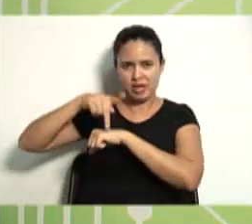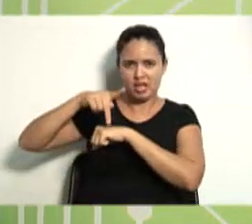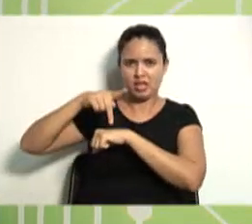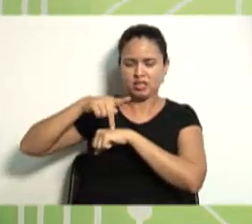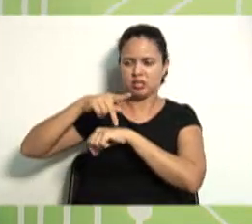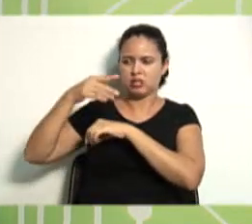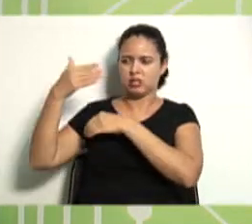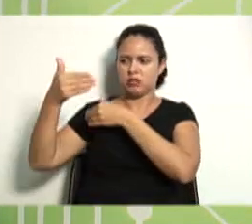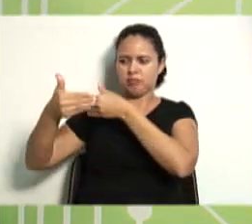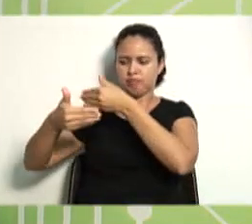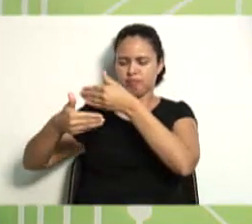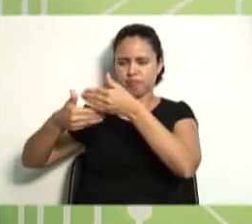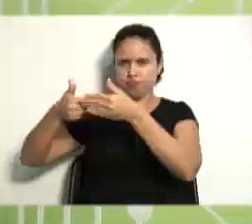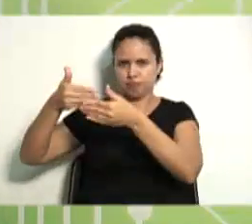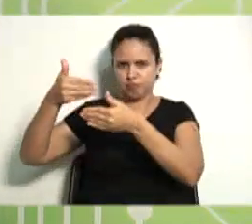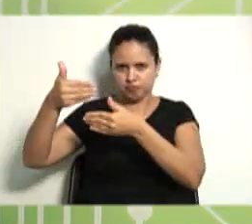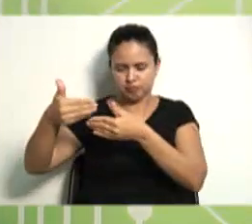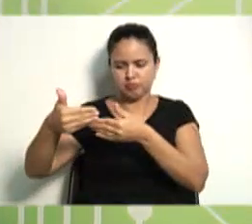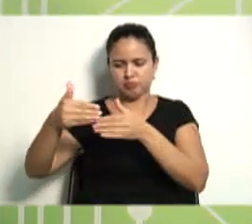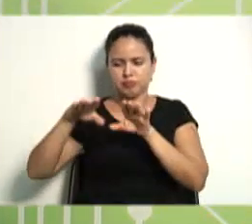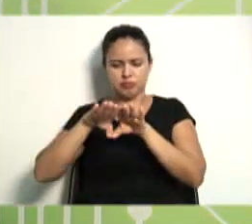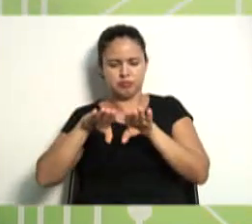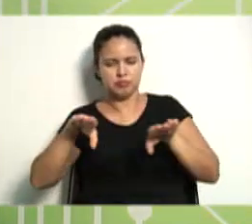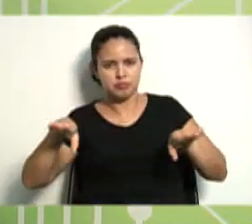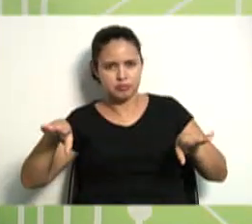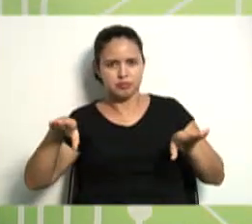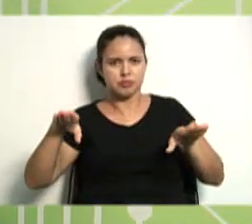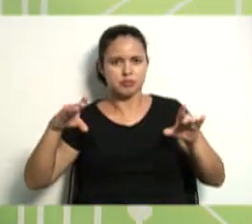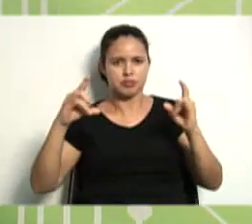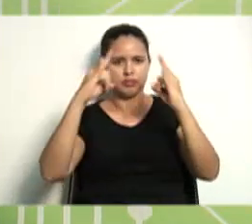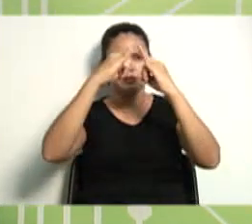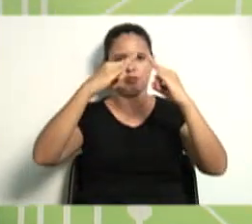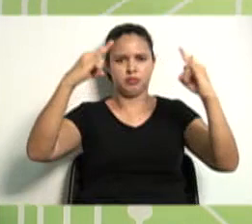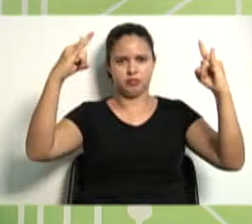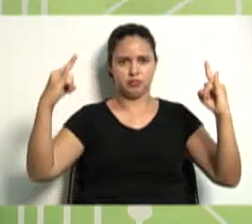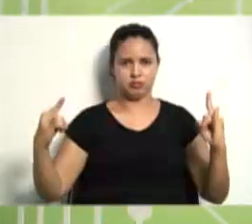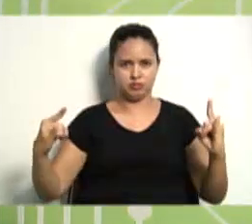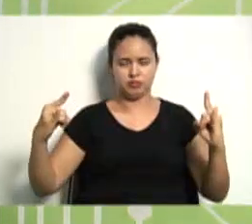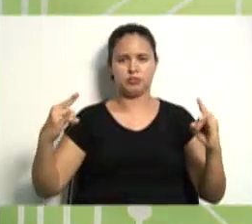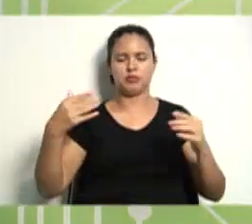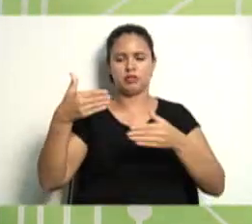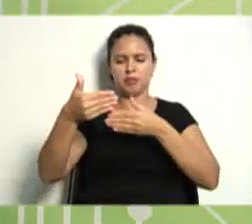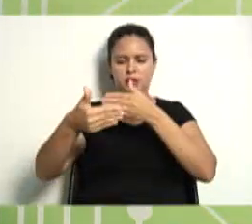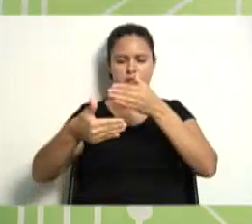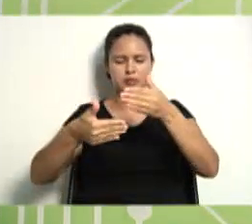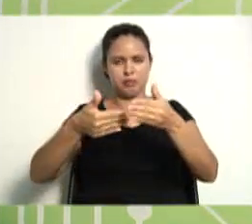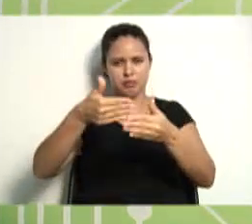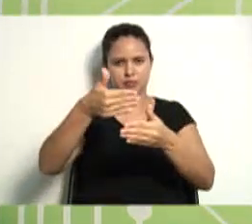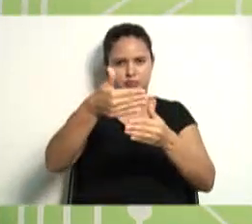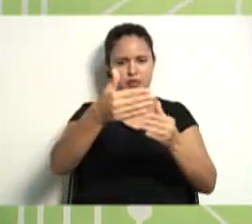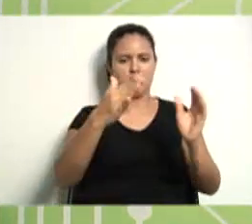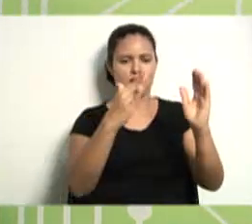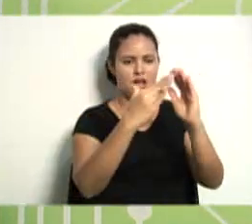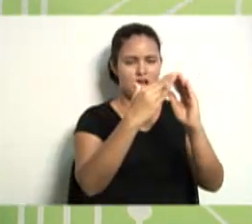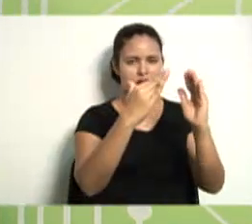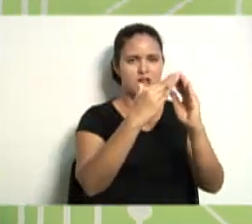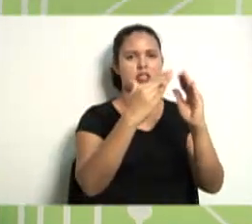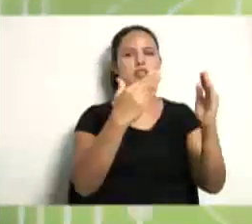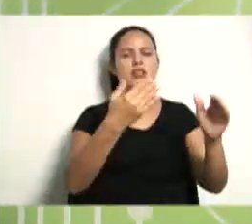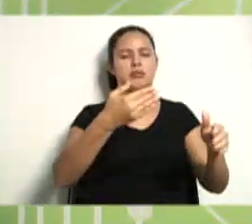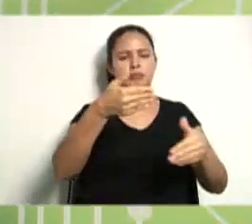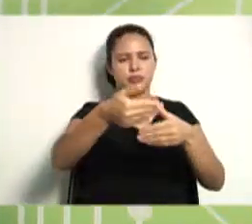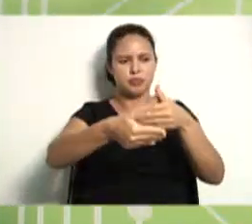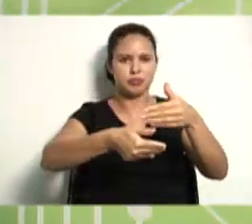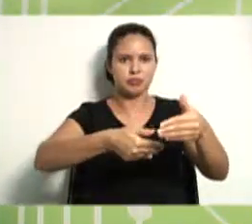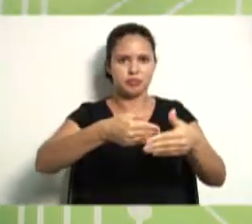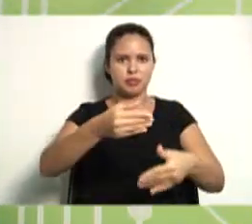o fogo, para não precisar ficar procurando toda vez que cai um raio. Então, todas essas atividades que nós